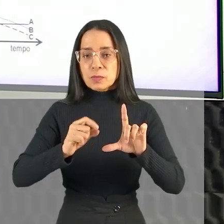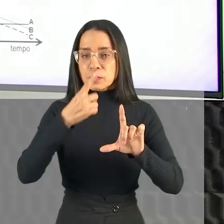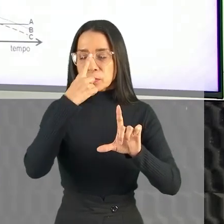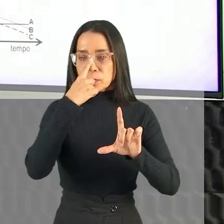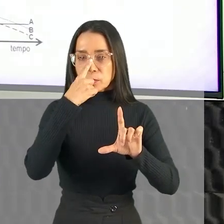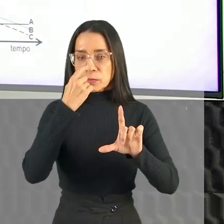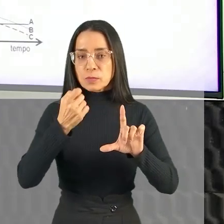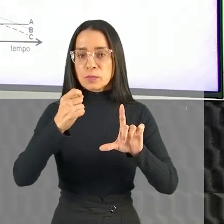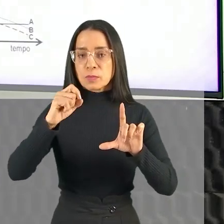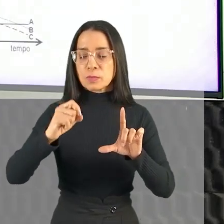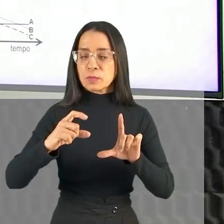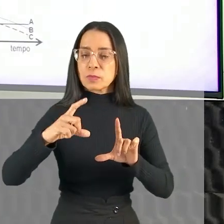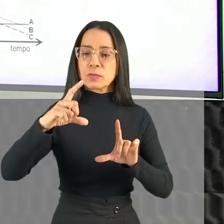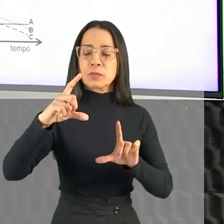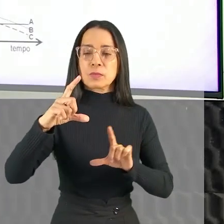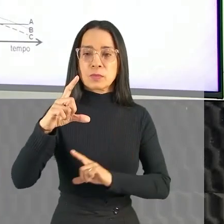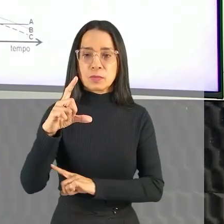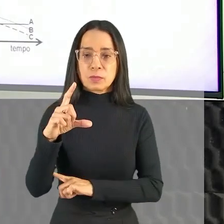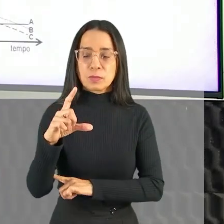poluente aumenta, né,